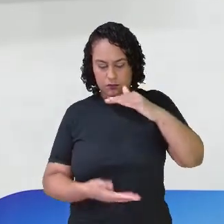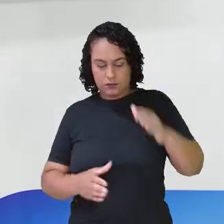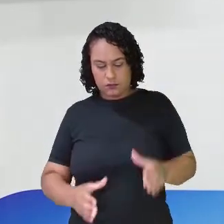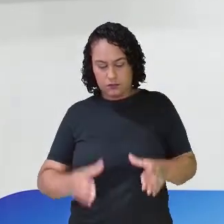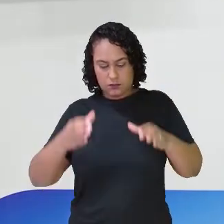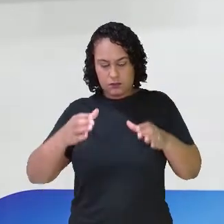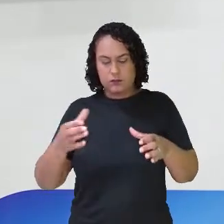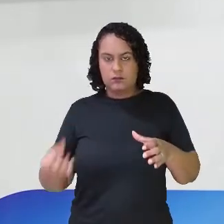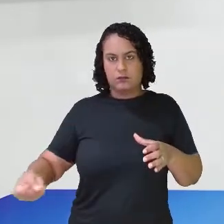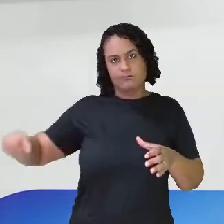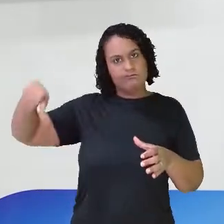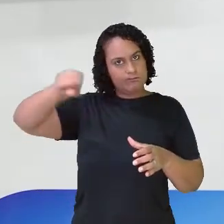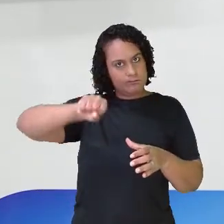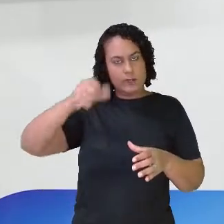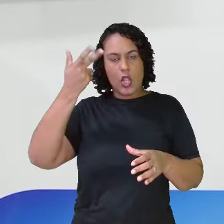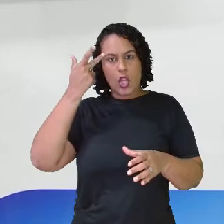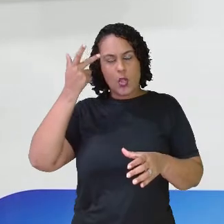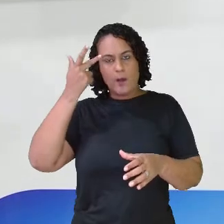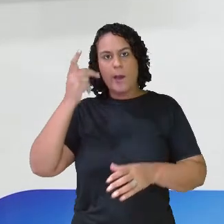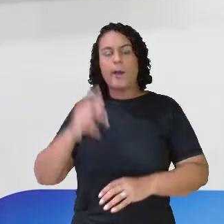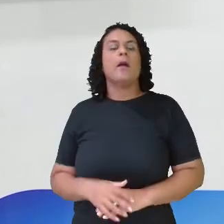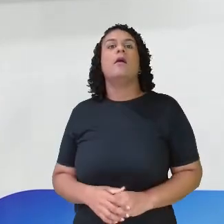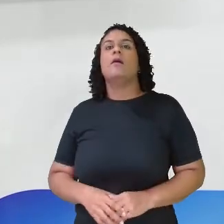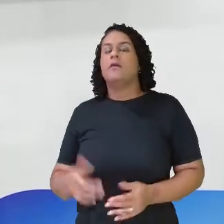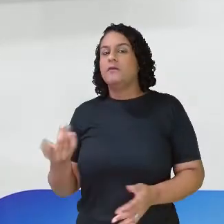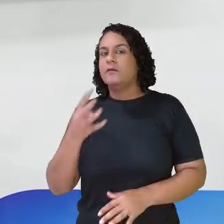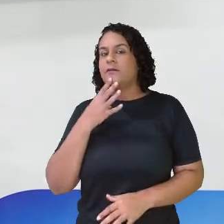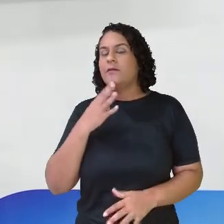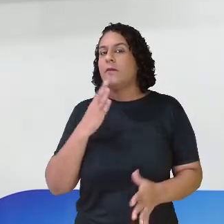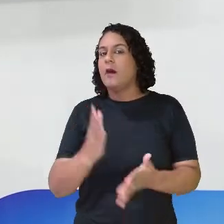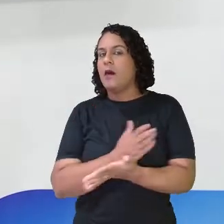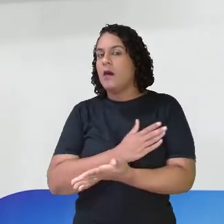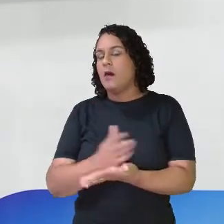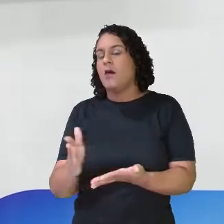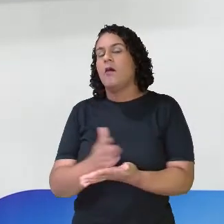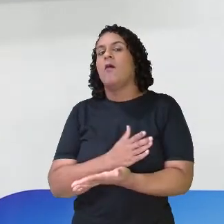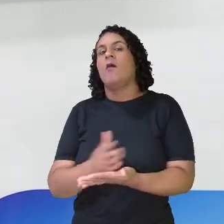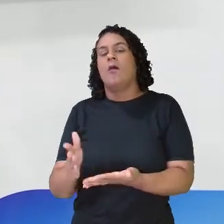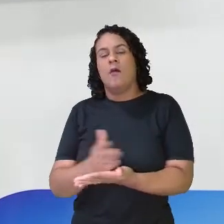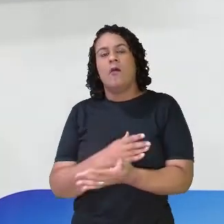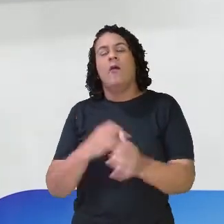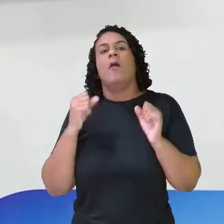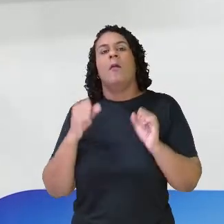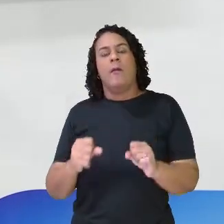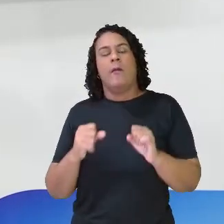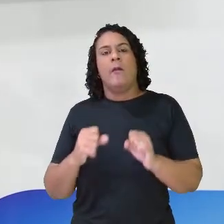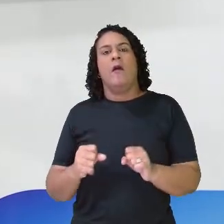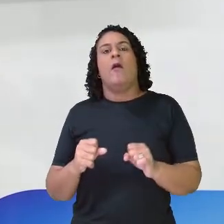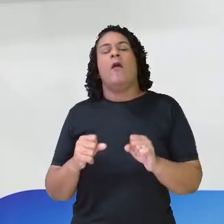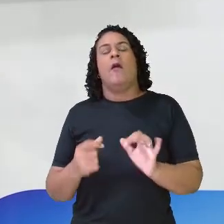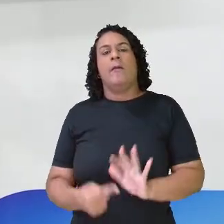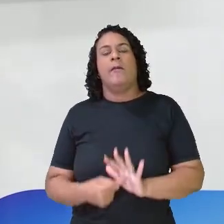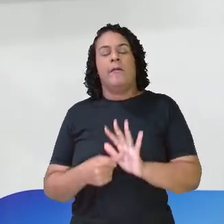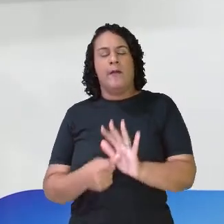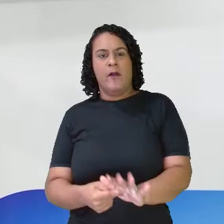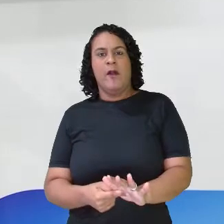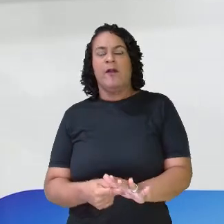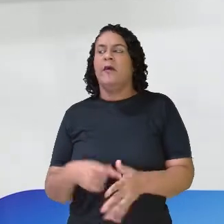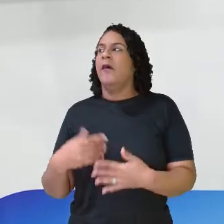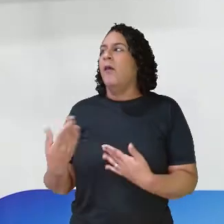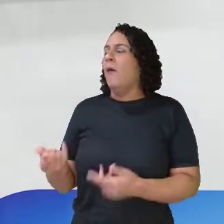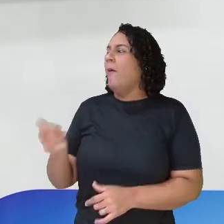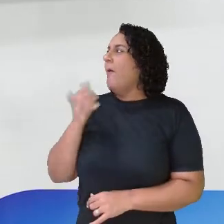geométrica plana, não, tá? E a gente vai conhecer algumas, claro. A gente pode identificar as figuras planas, por